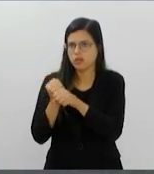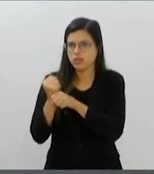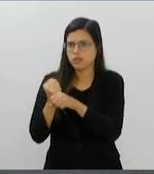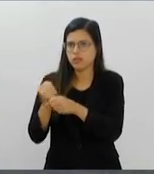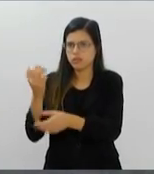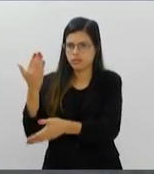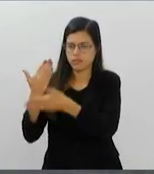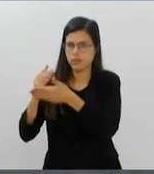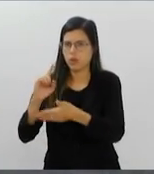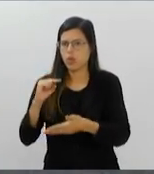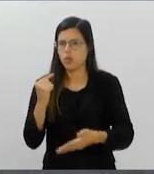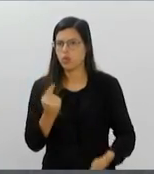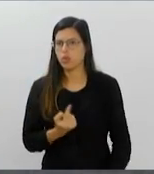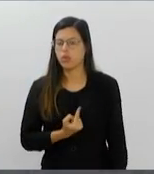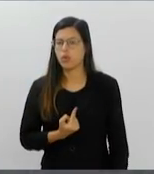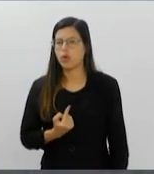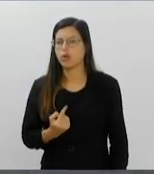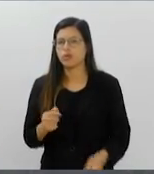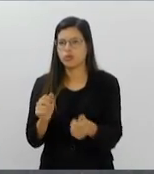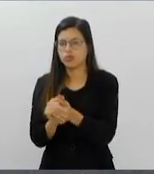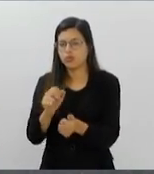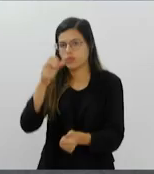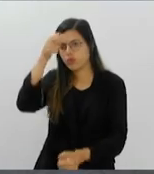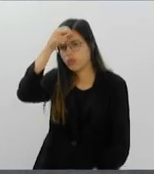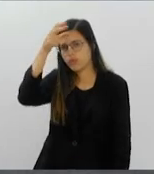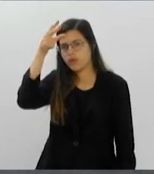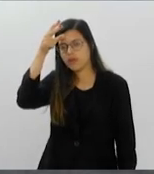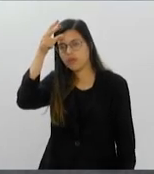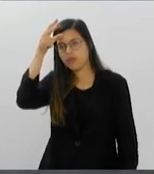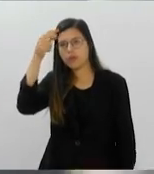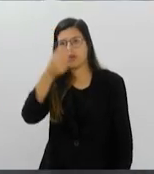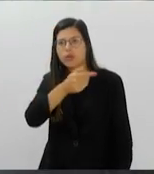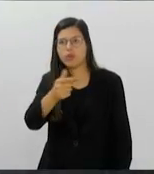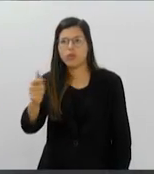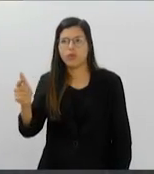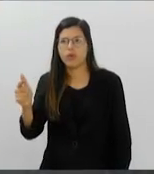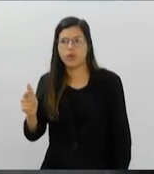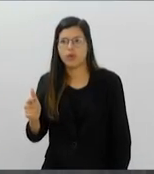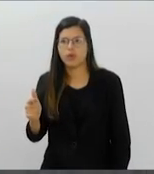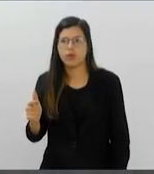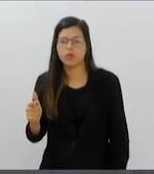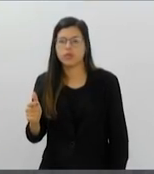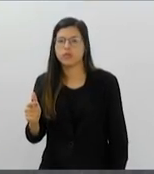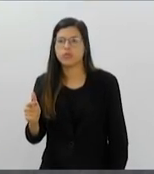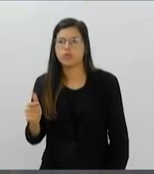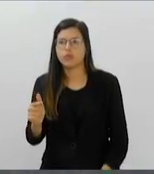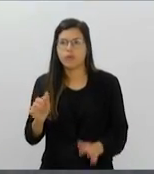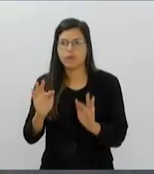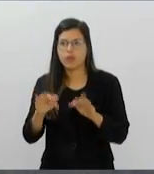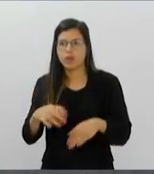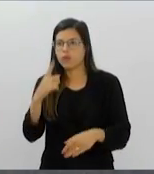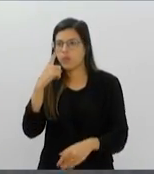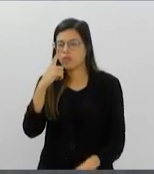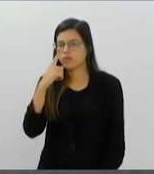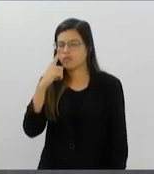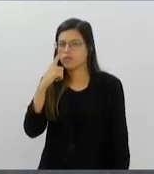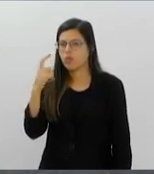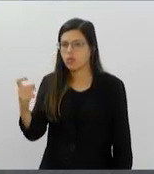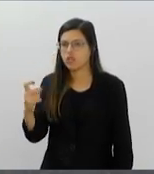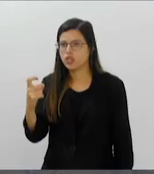quando nós, com a prefeitura e com outros, encerramos o lixão de Gramacho, havia um plano